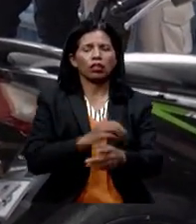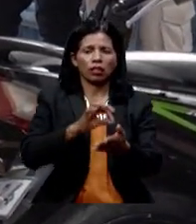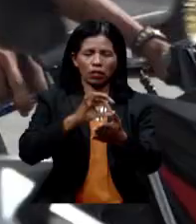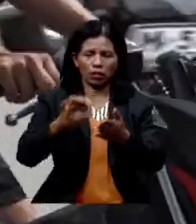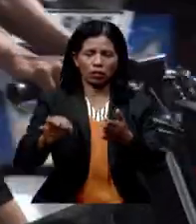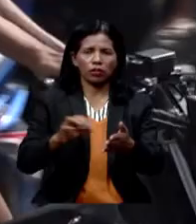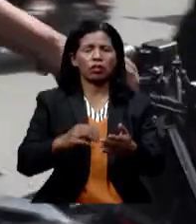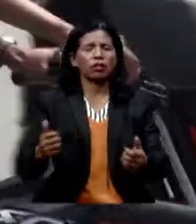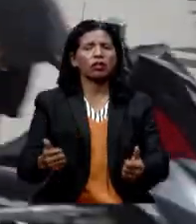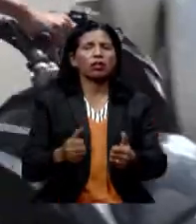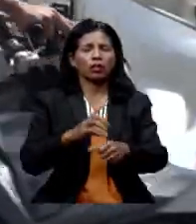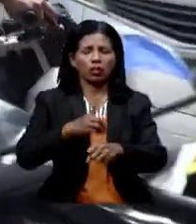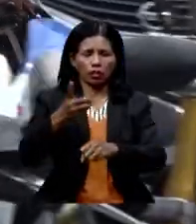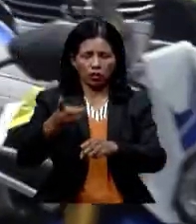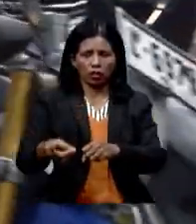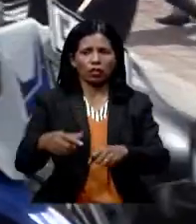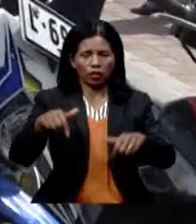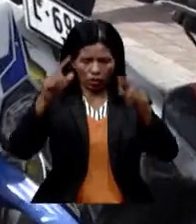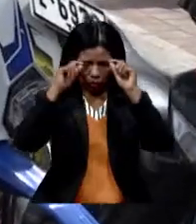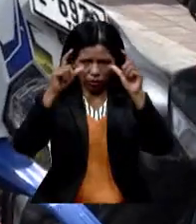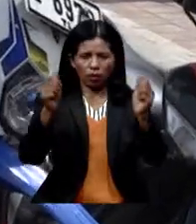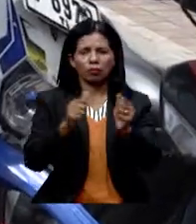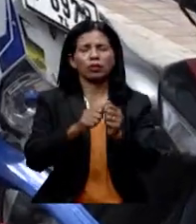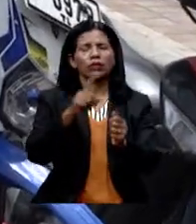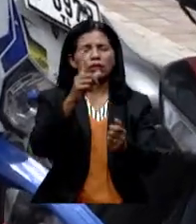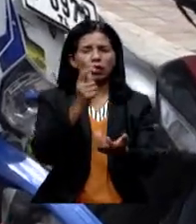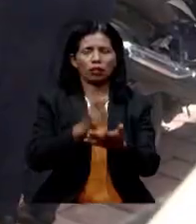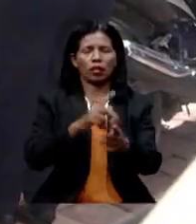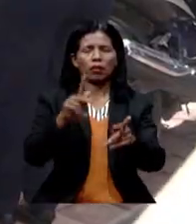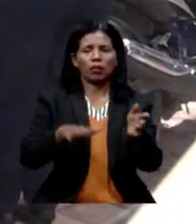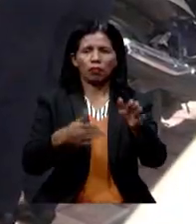de tráfego e a Território Nacional, Besicri Unida, Emala